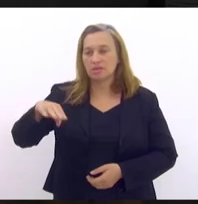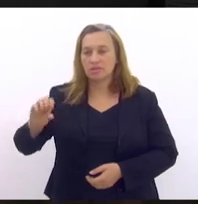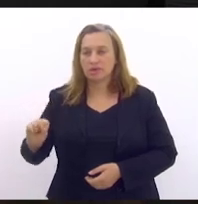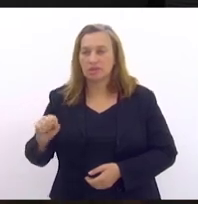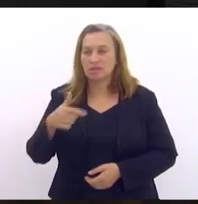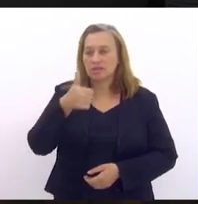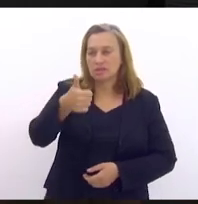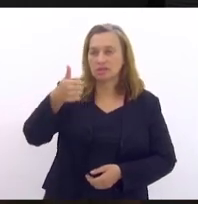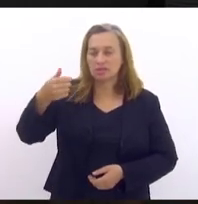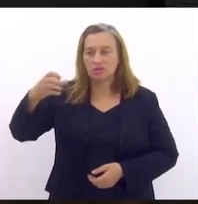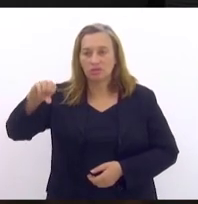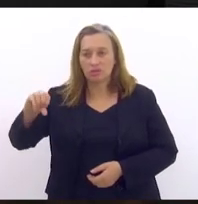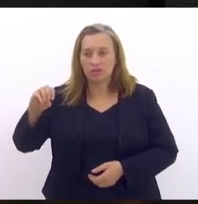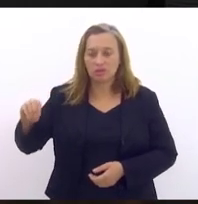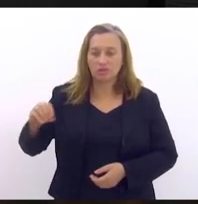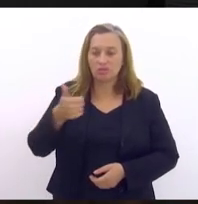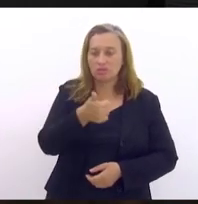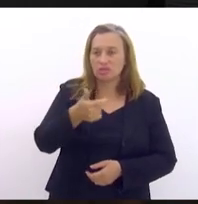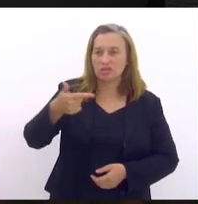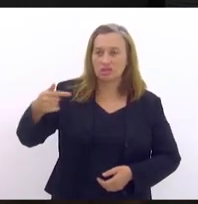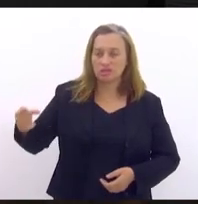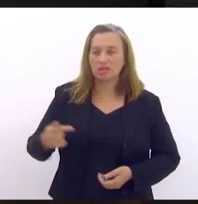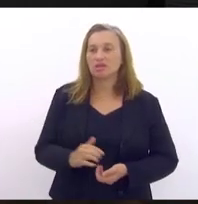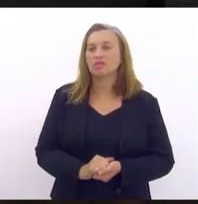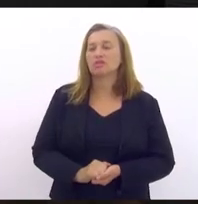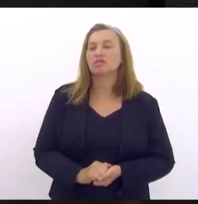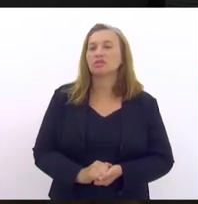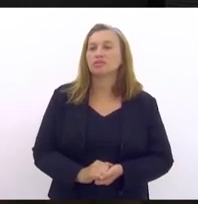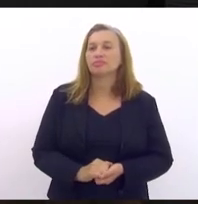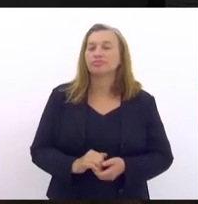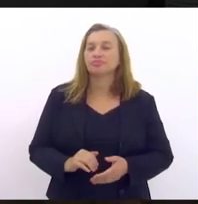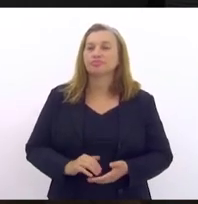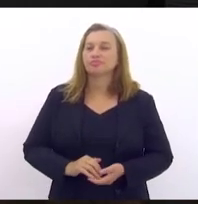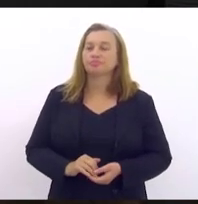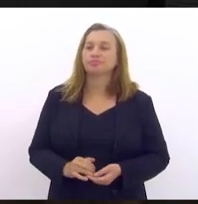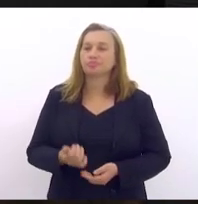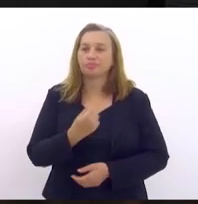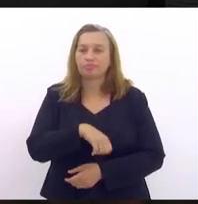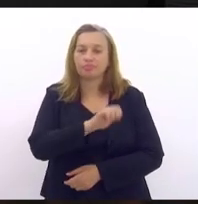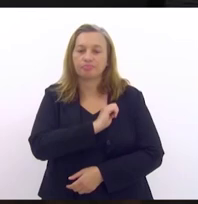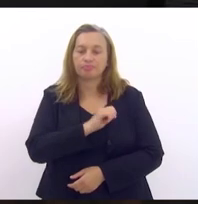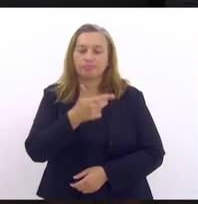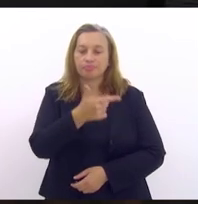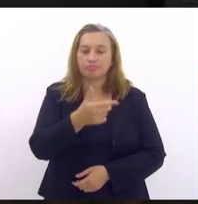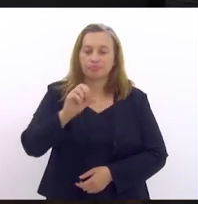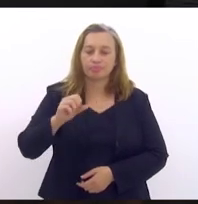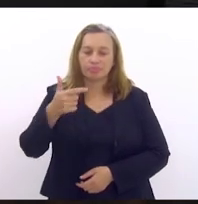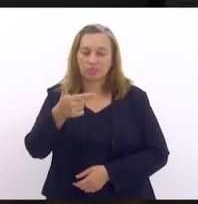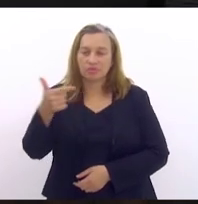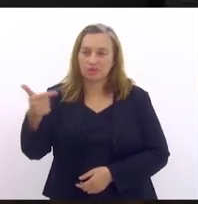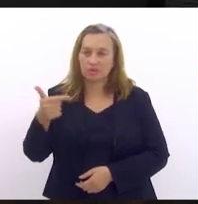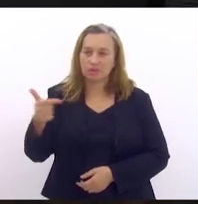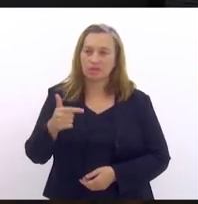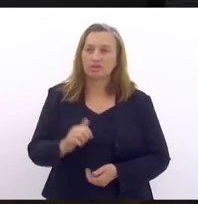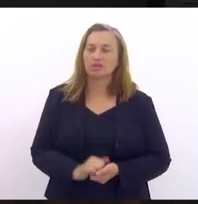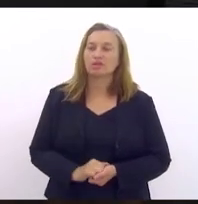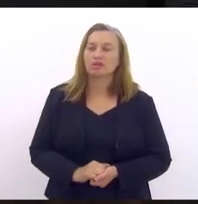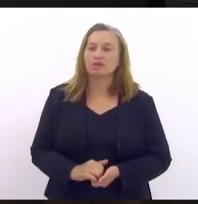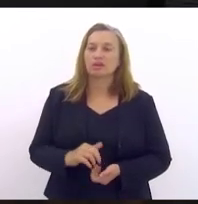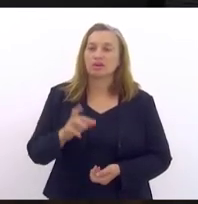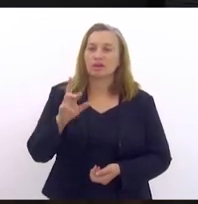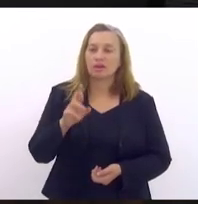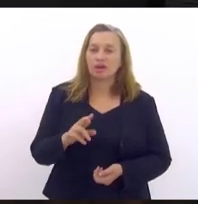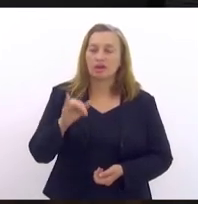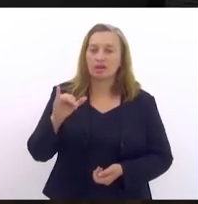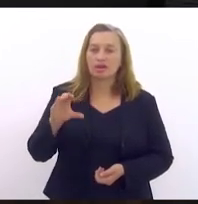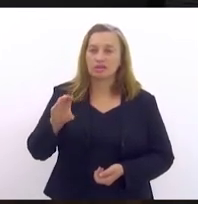15 de dezembro de 2017, em adesão ao incentivo fiscal previsto no artigo 22 do anexo 3º do